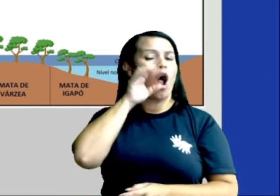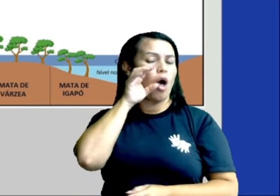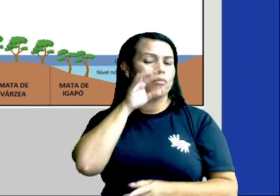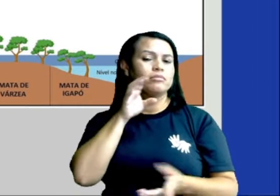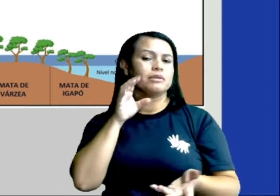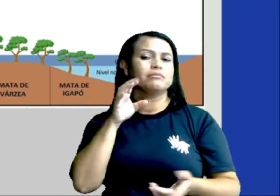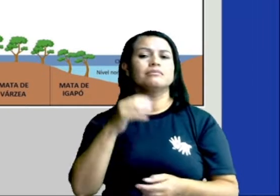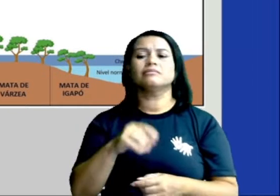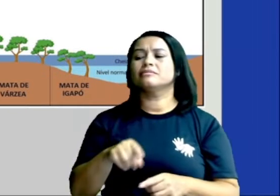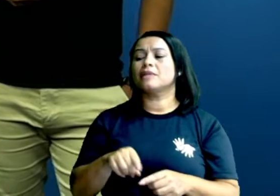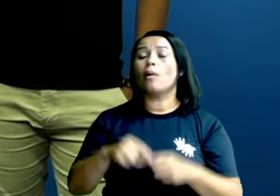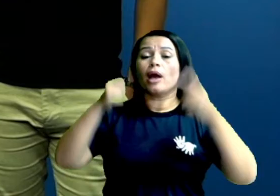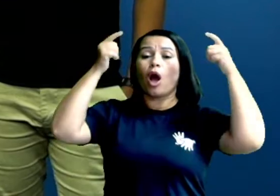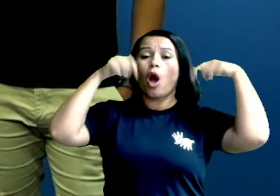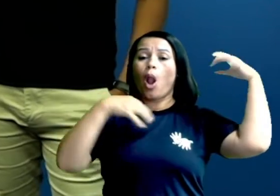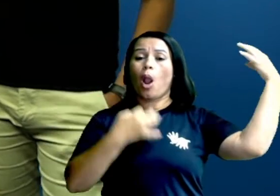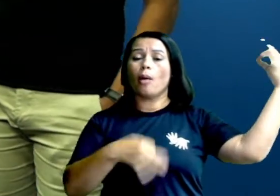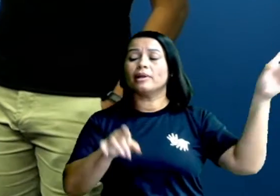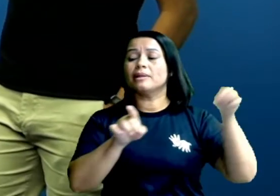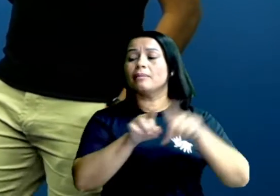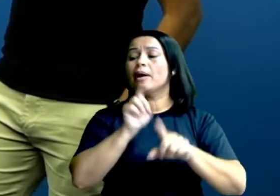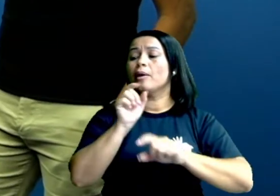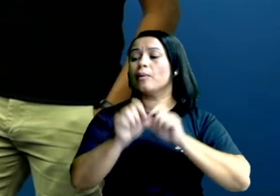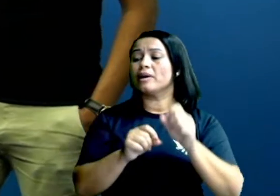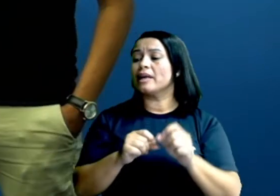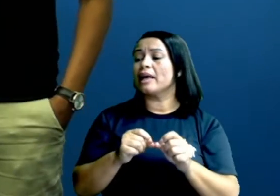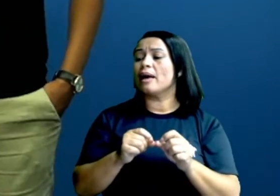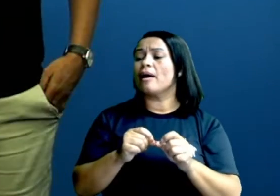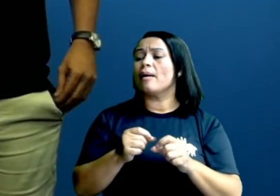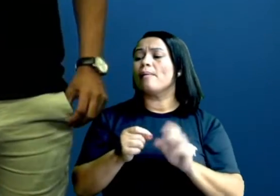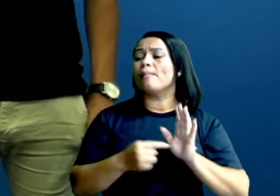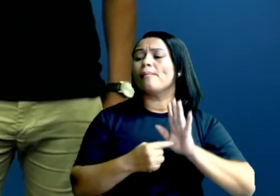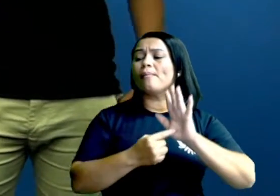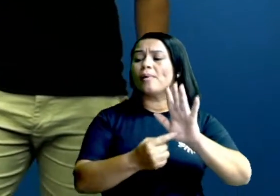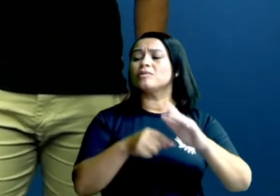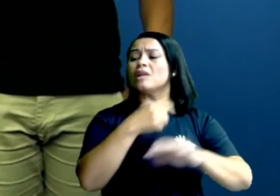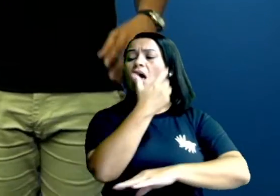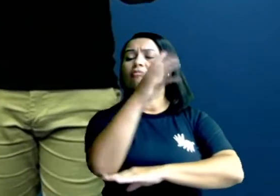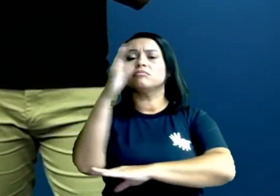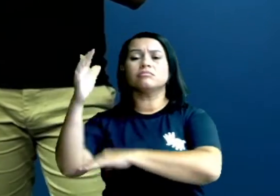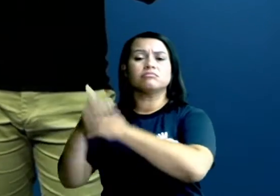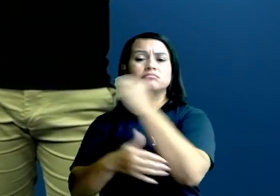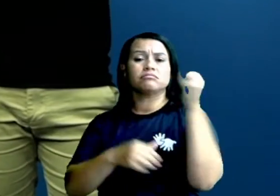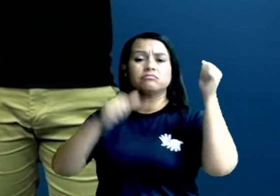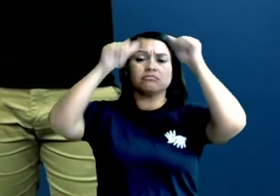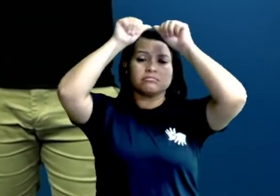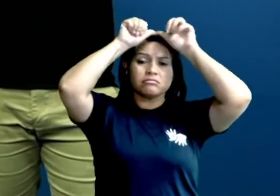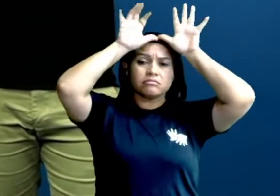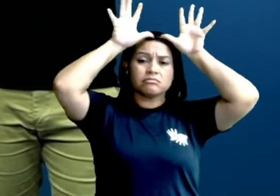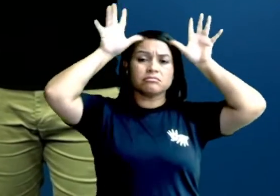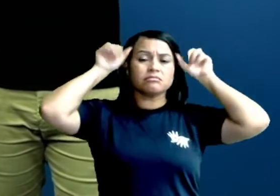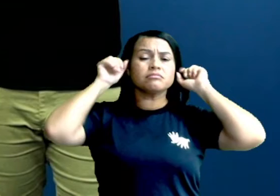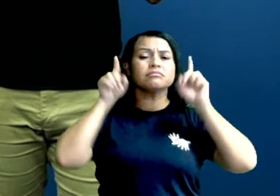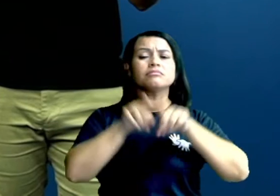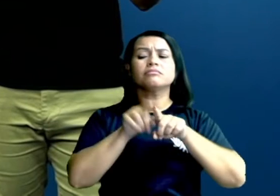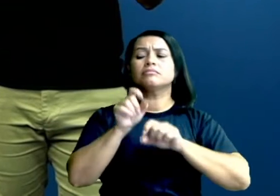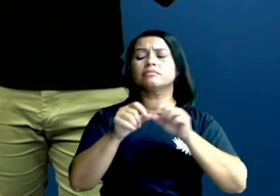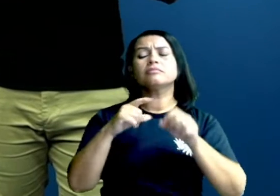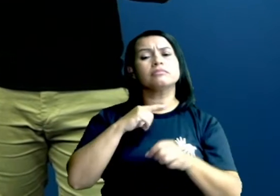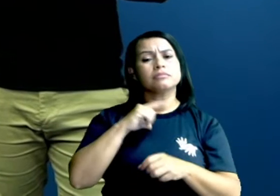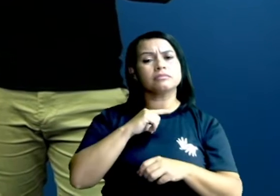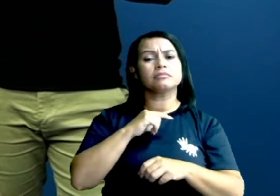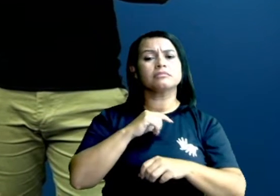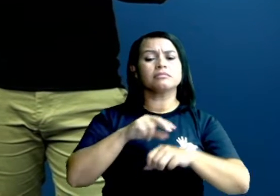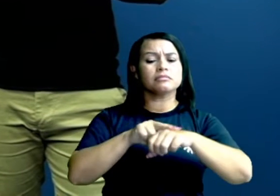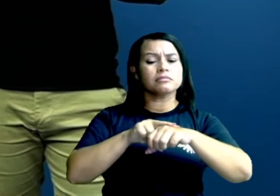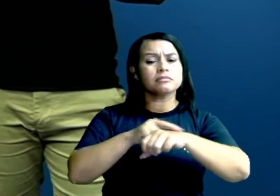Um outro ponto importante a falar da floresta amazônica é a sua divisão em termos de ecossistemas, ou seja, a gente tem um domínio vegetal,